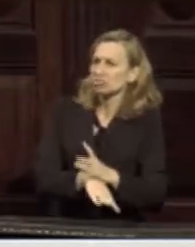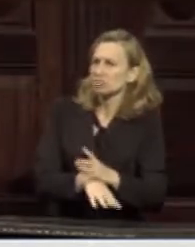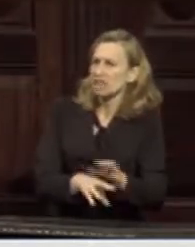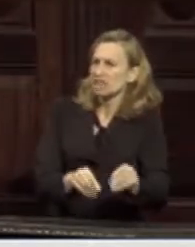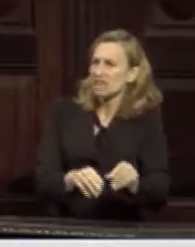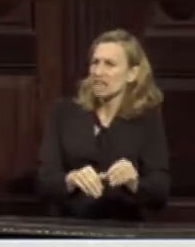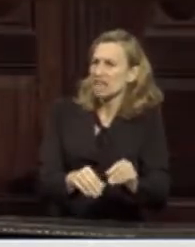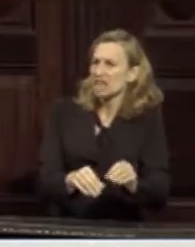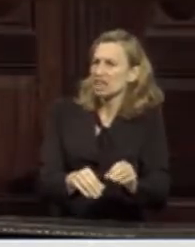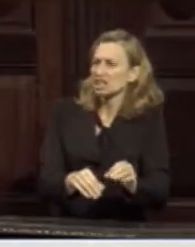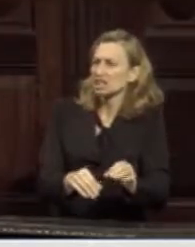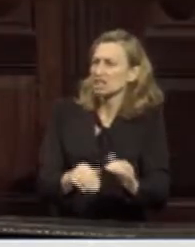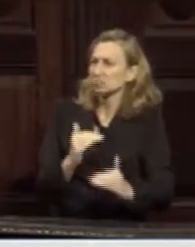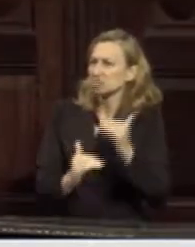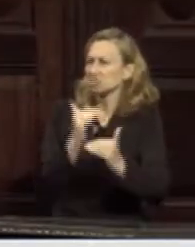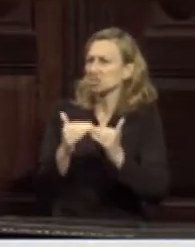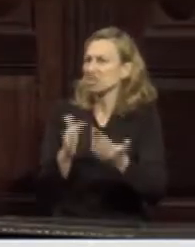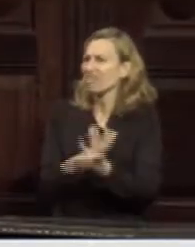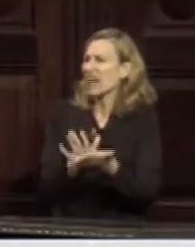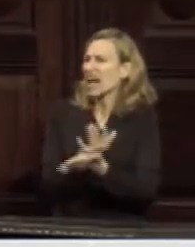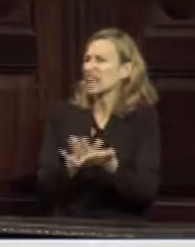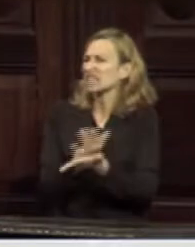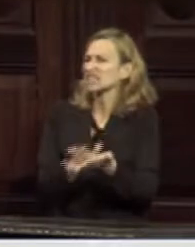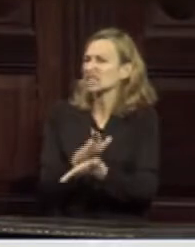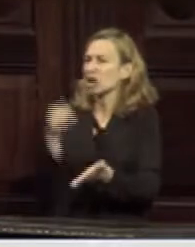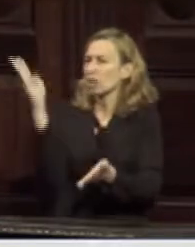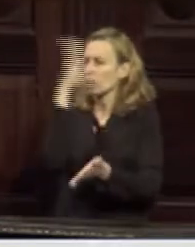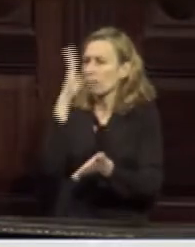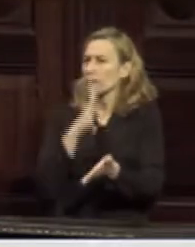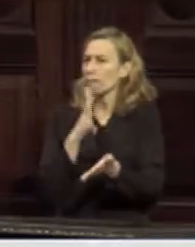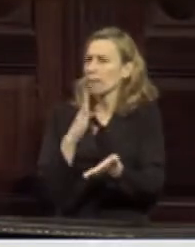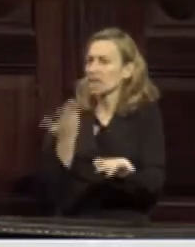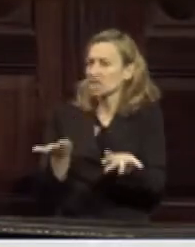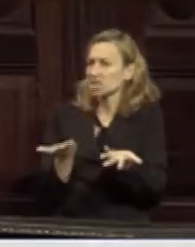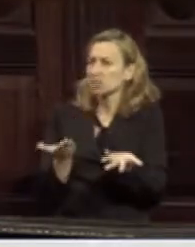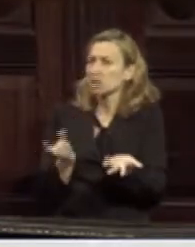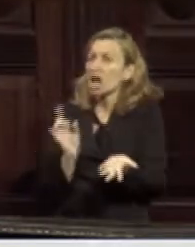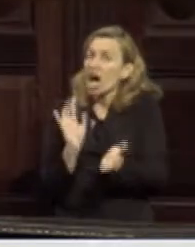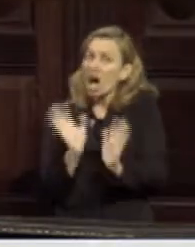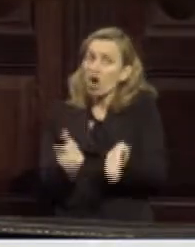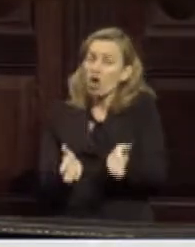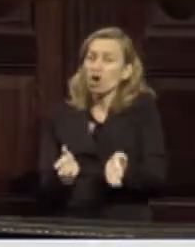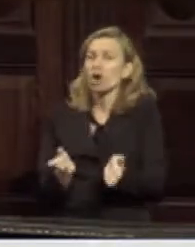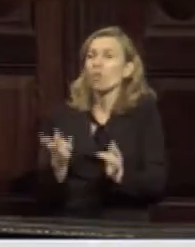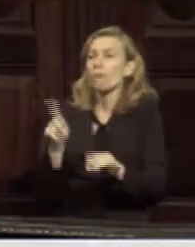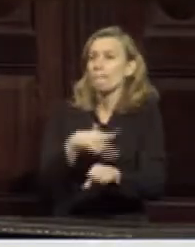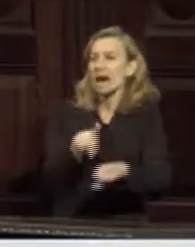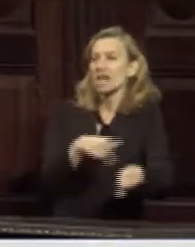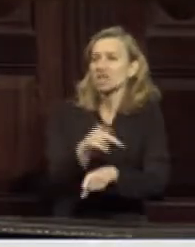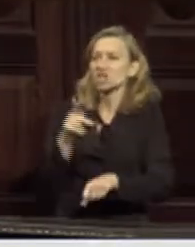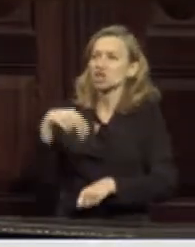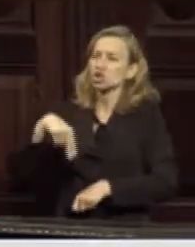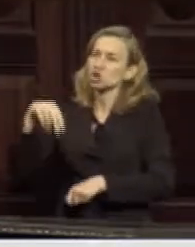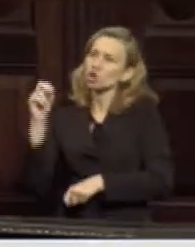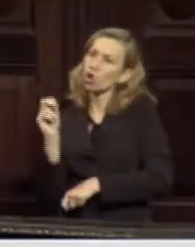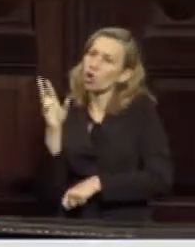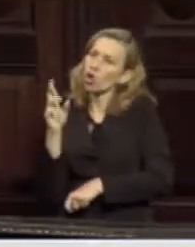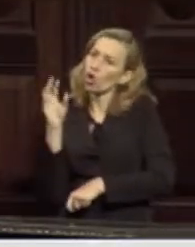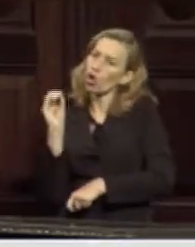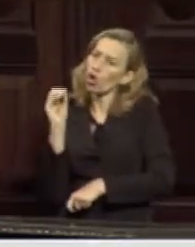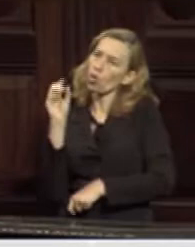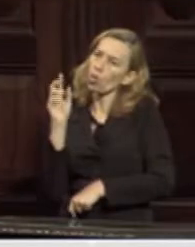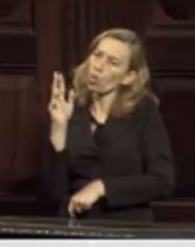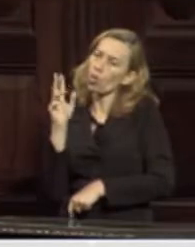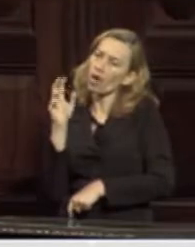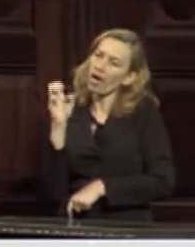renda, desenvolvimento e futuro. Países como a Noruega, com tecnologia própria, chegaram a uma média de